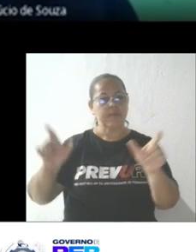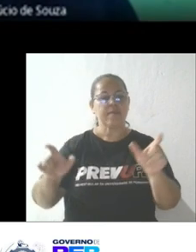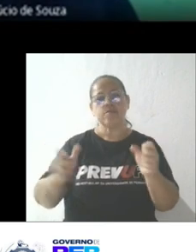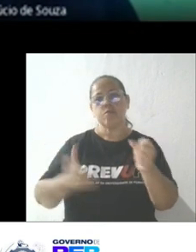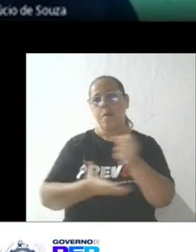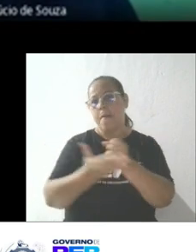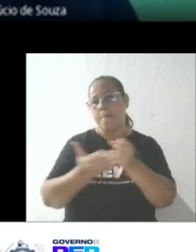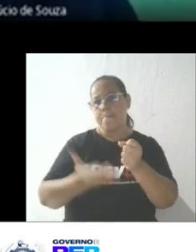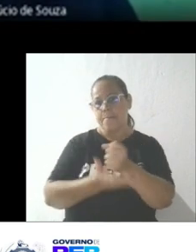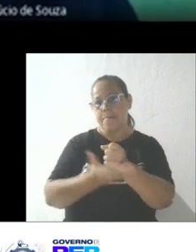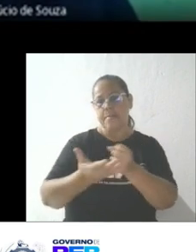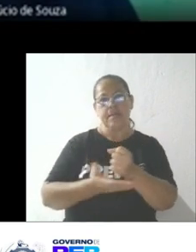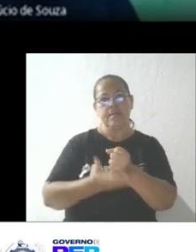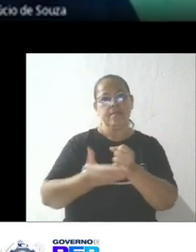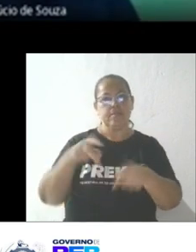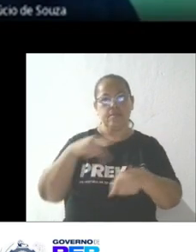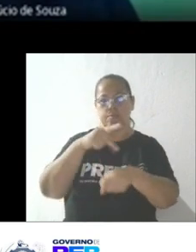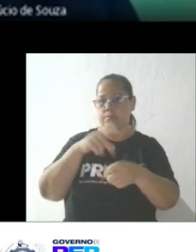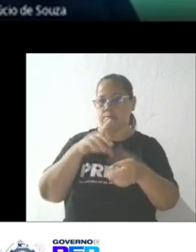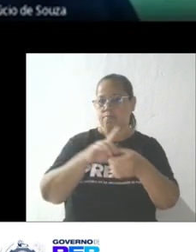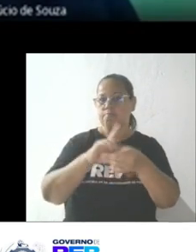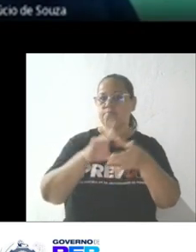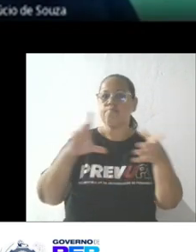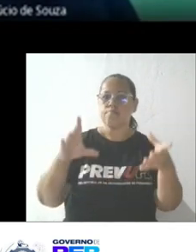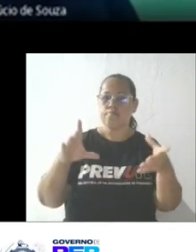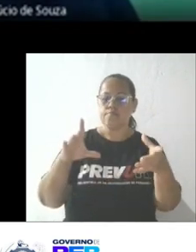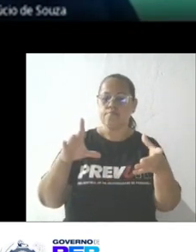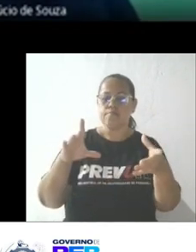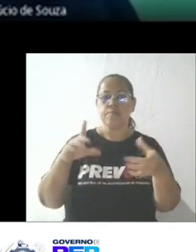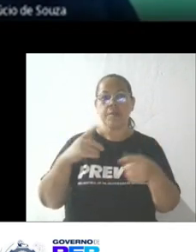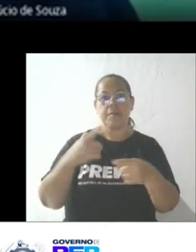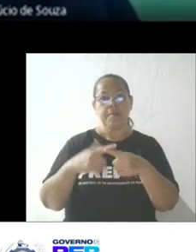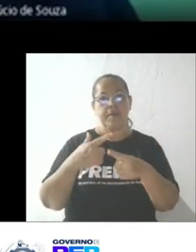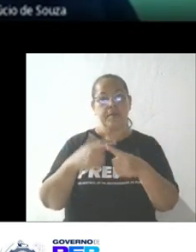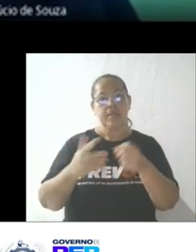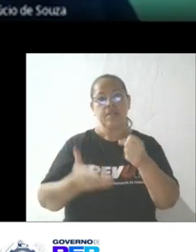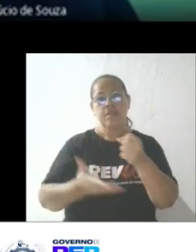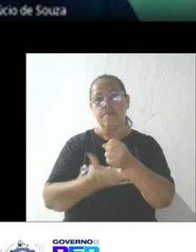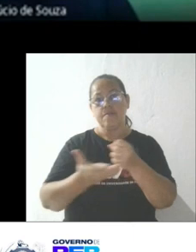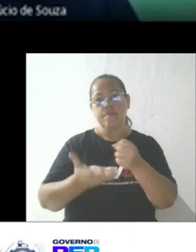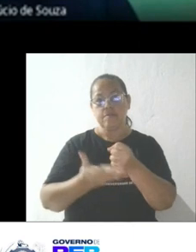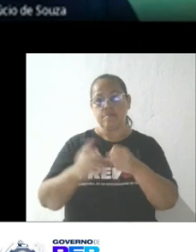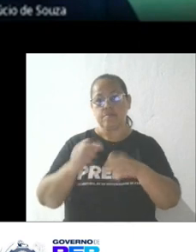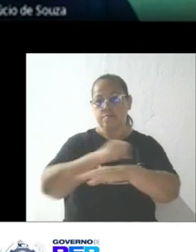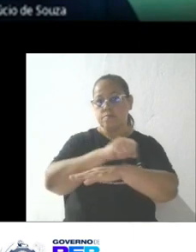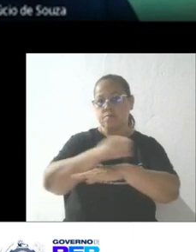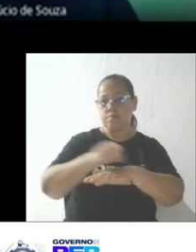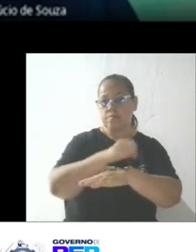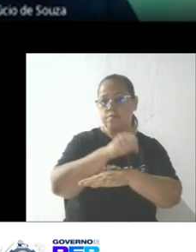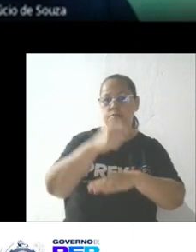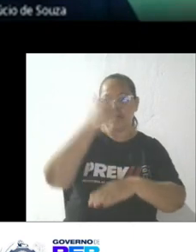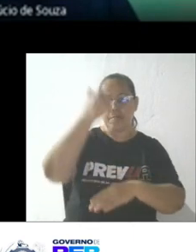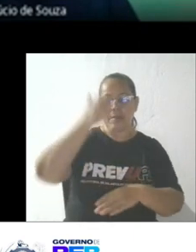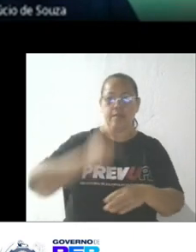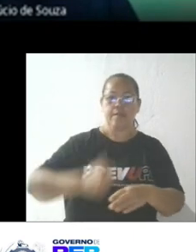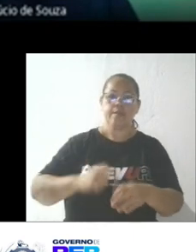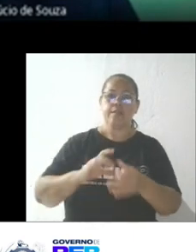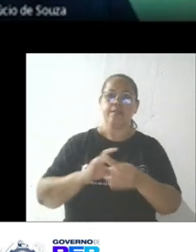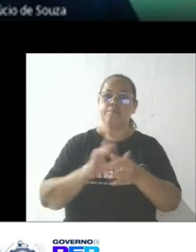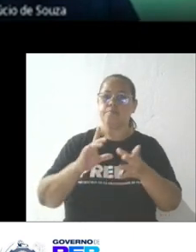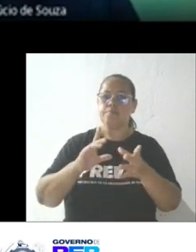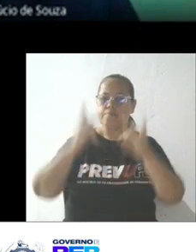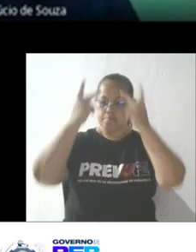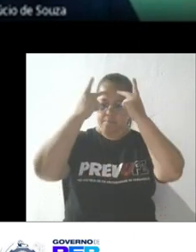democrático de direito pois este tem como fundamento soberania cidadania dignidade da pessoa humana valores sociais do